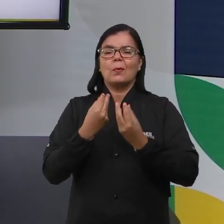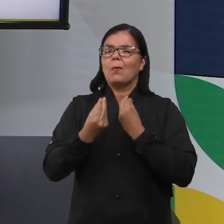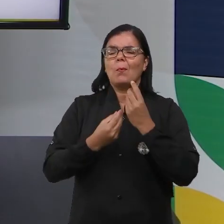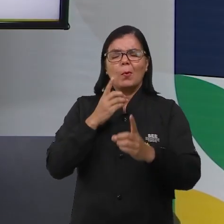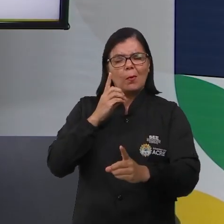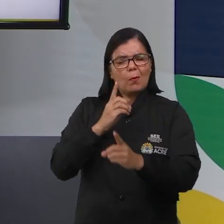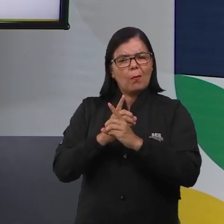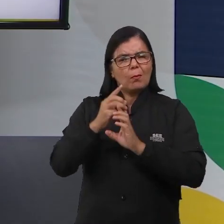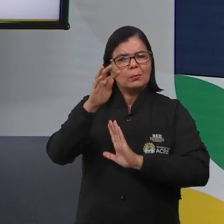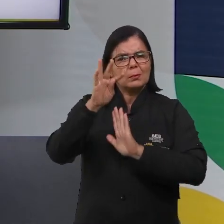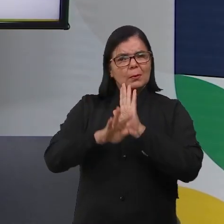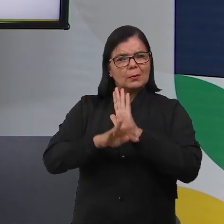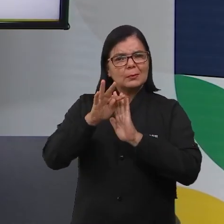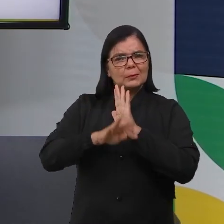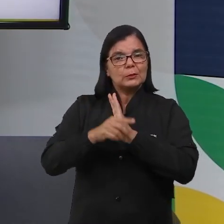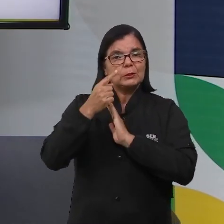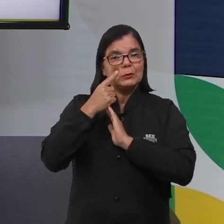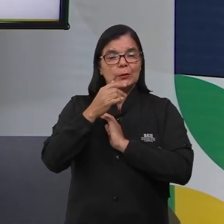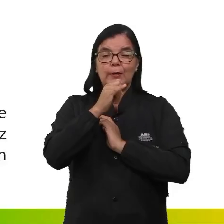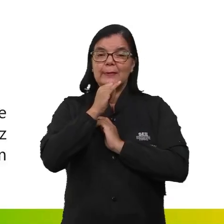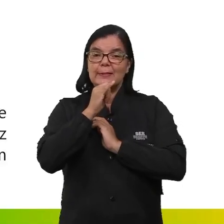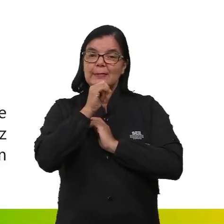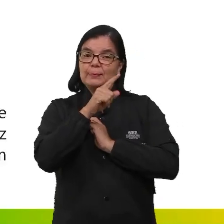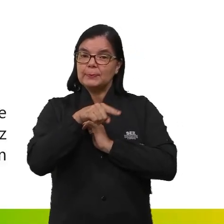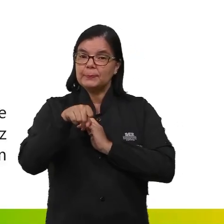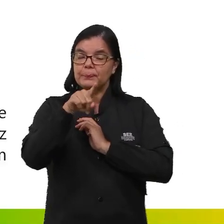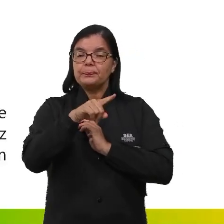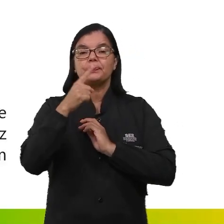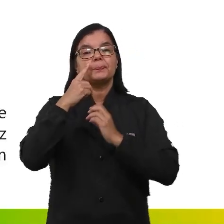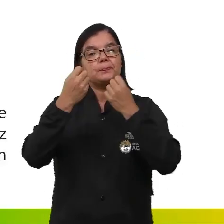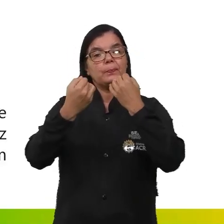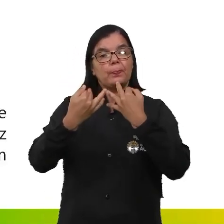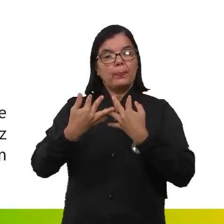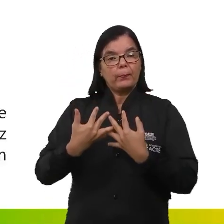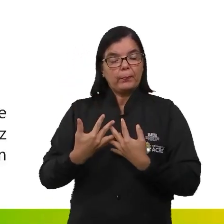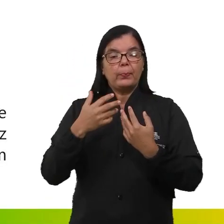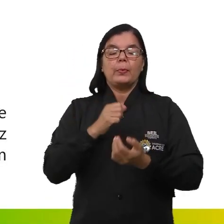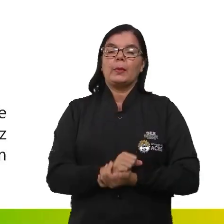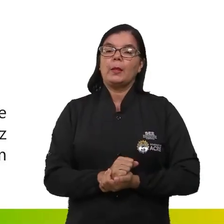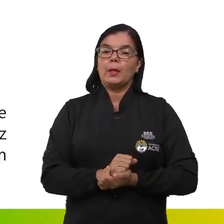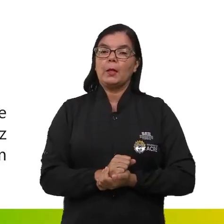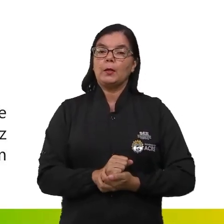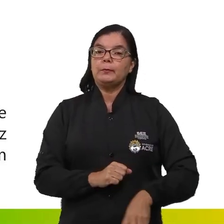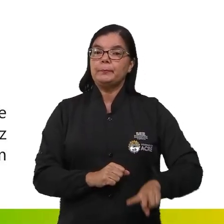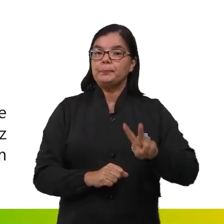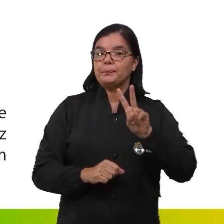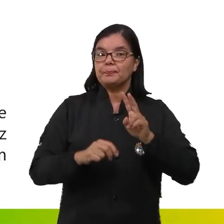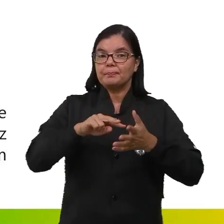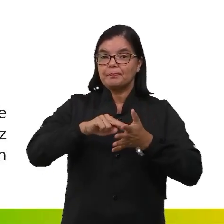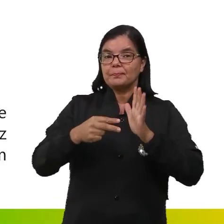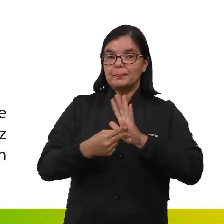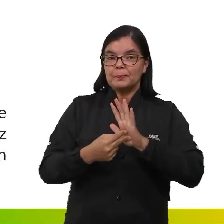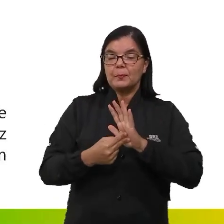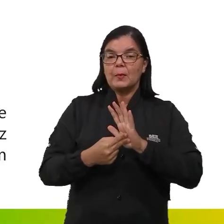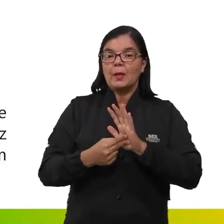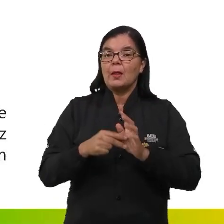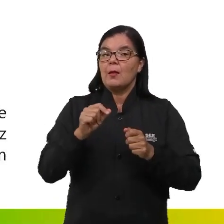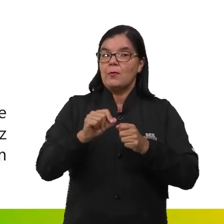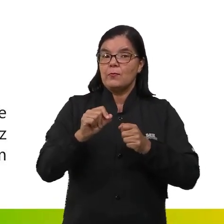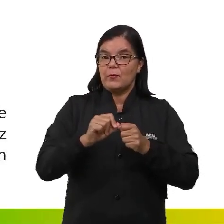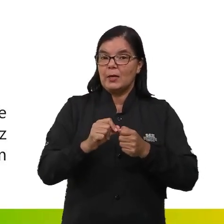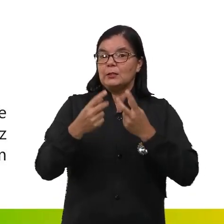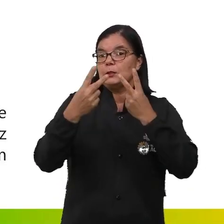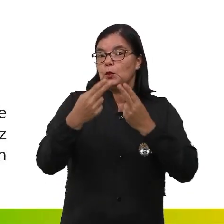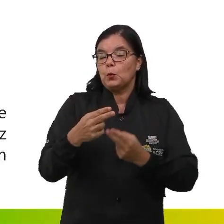identifico isso em um texto? Eu trouxe esse exemplo para vocês para falar aí do duplo sentido. Faça como o